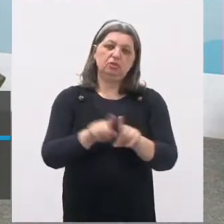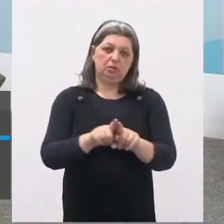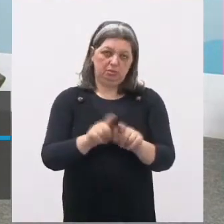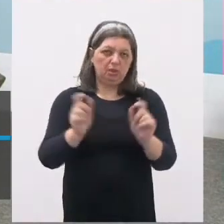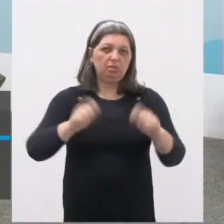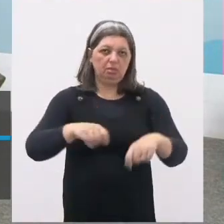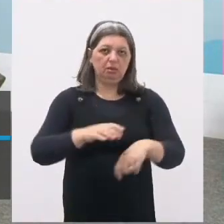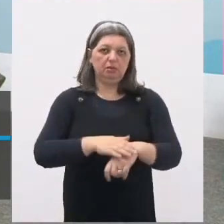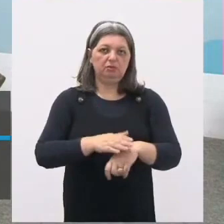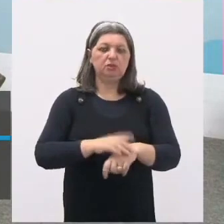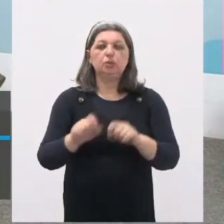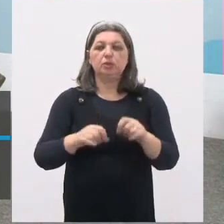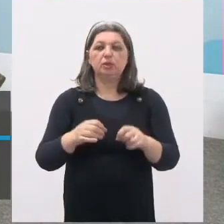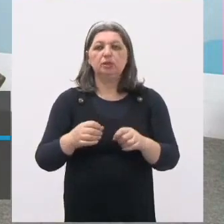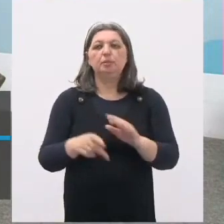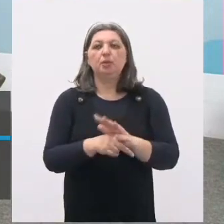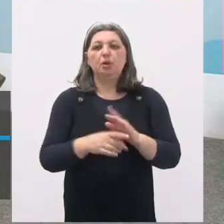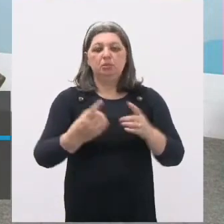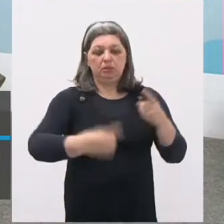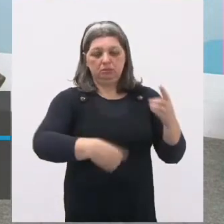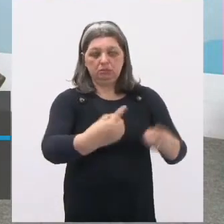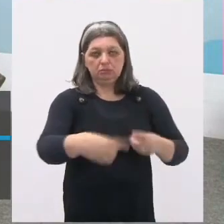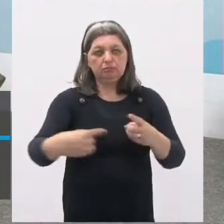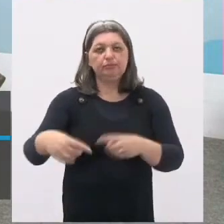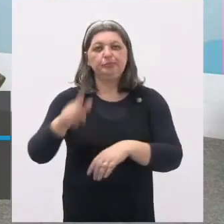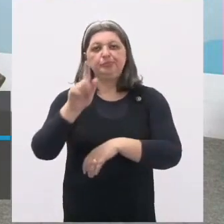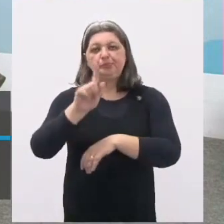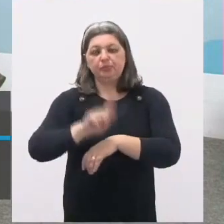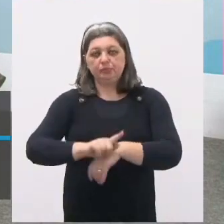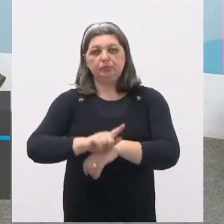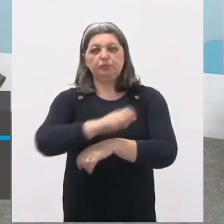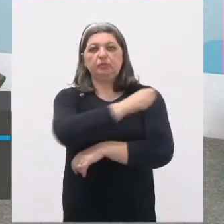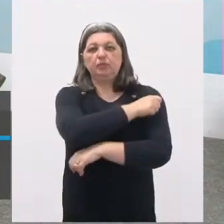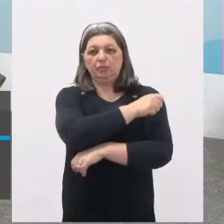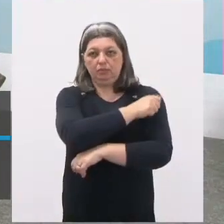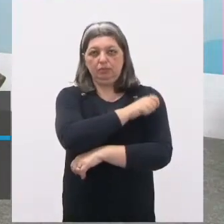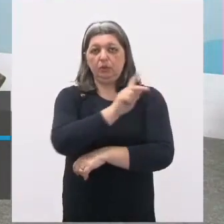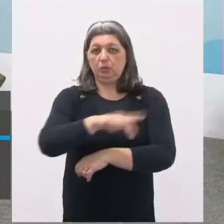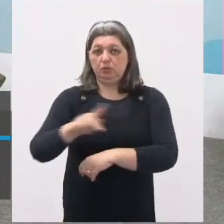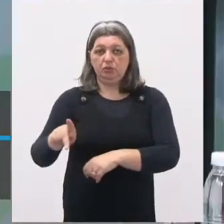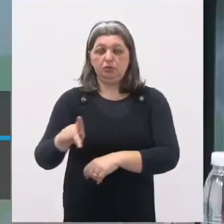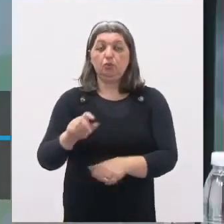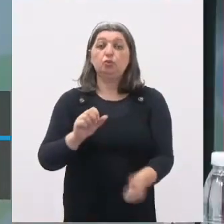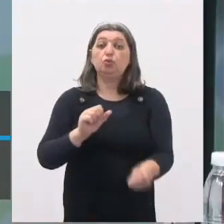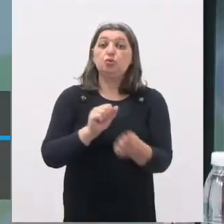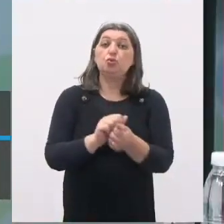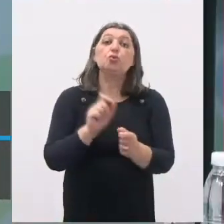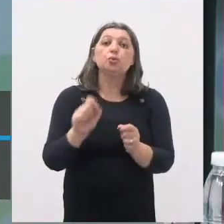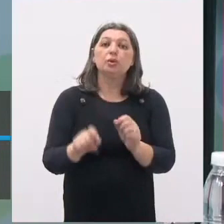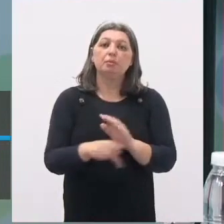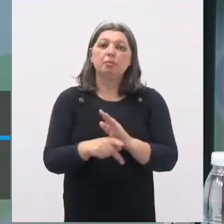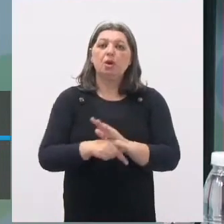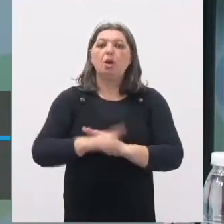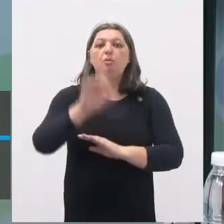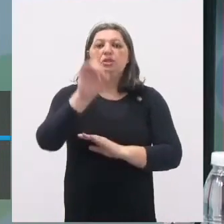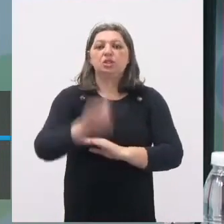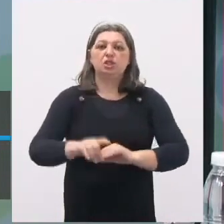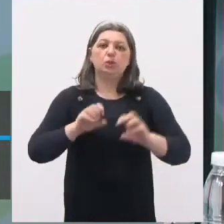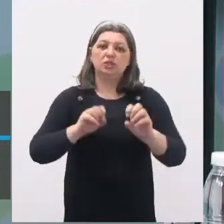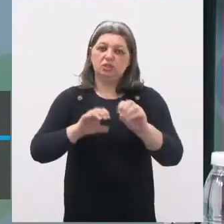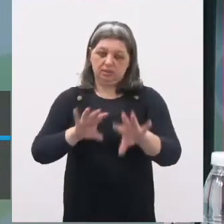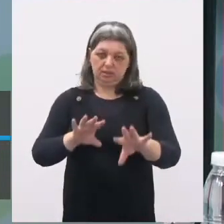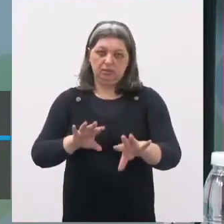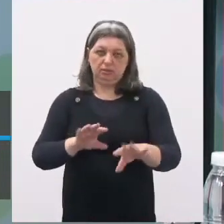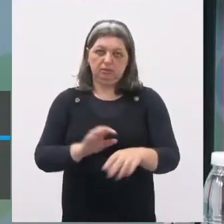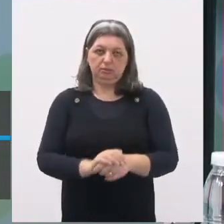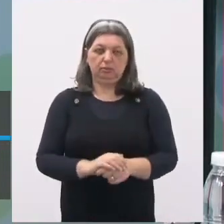né, são discussões com os professores, os gestores, os estudantes, juntamente com quem? Com as diretorias de ensino, né, buscando